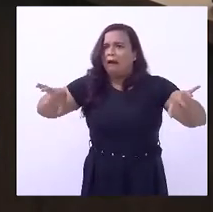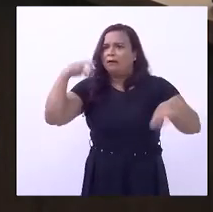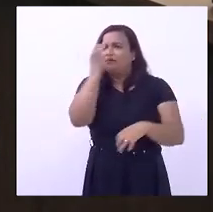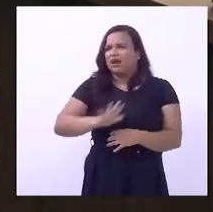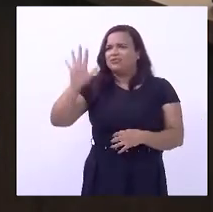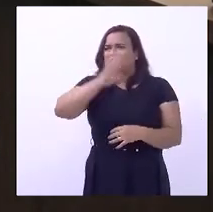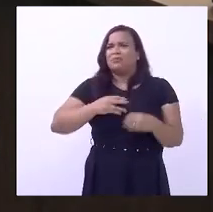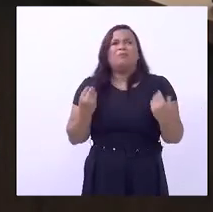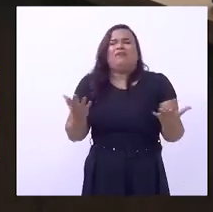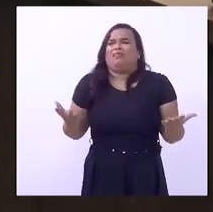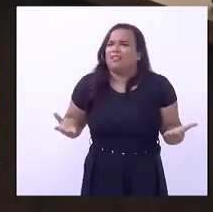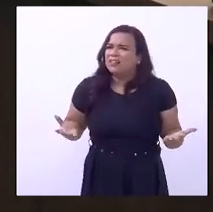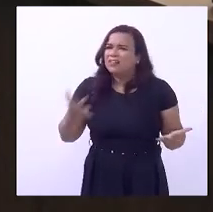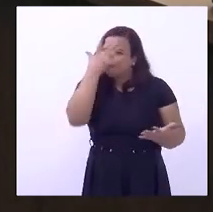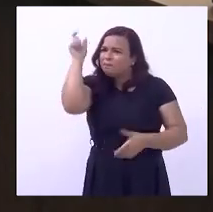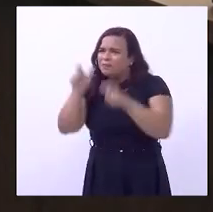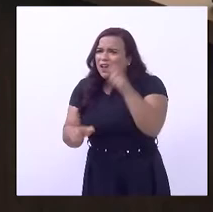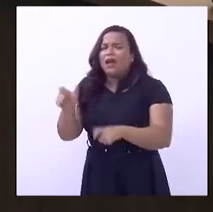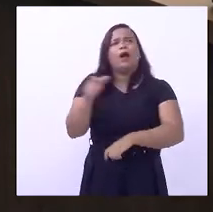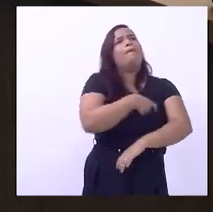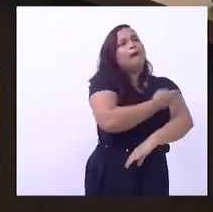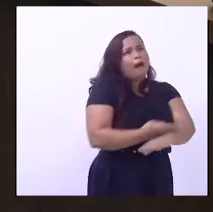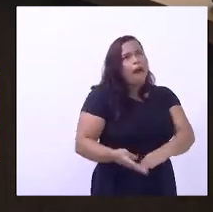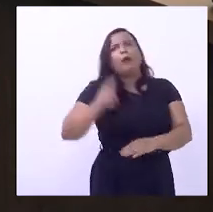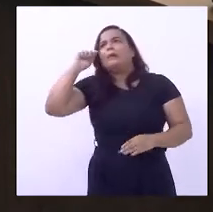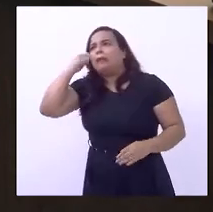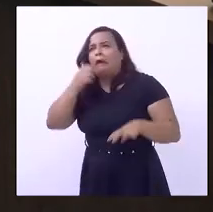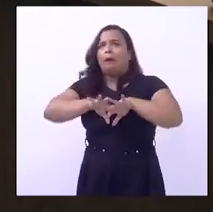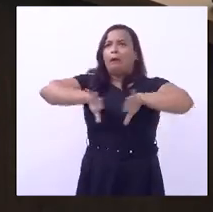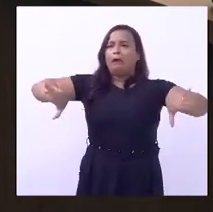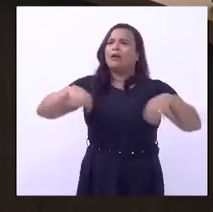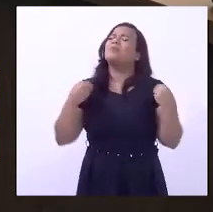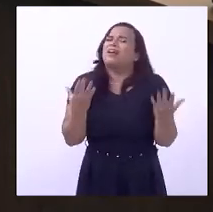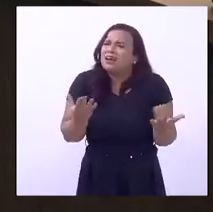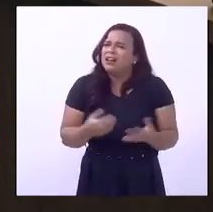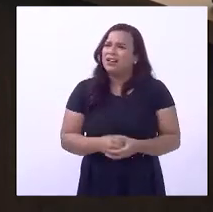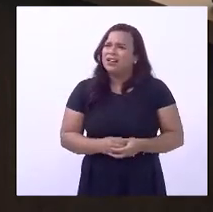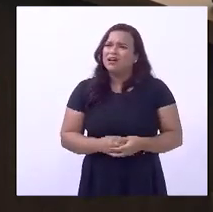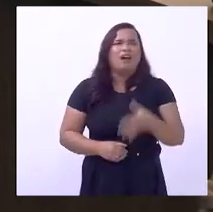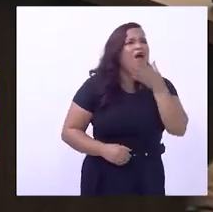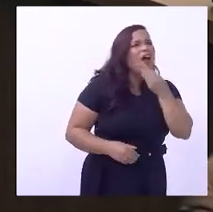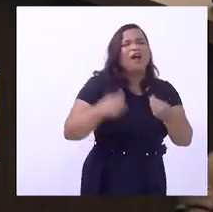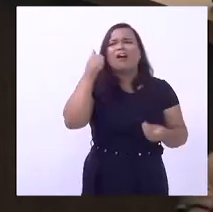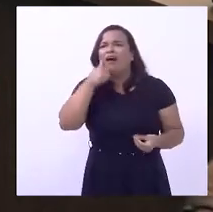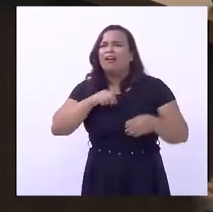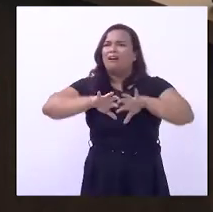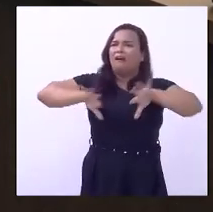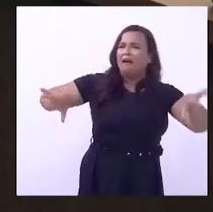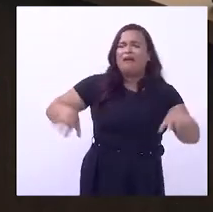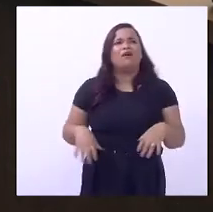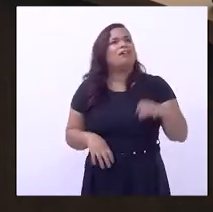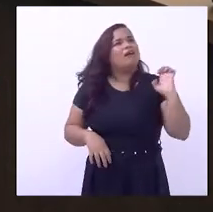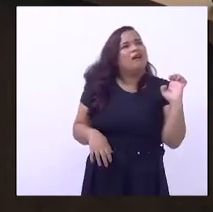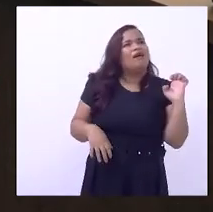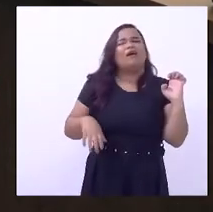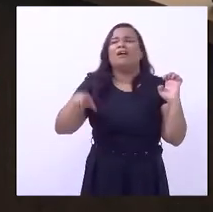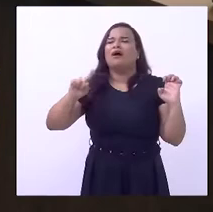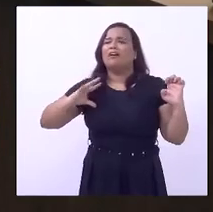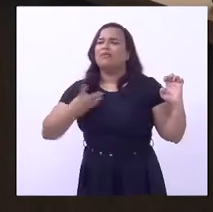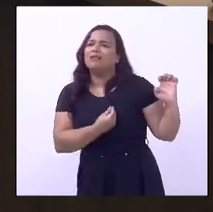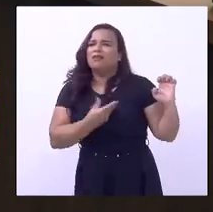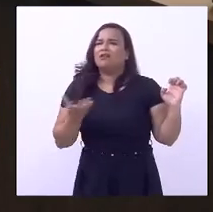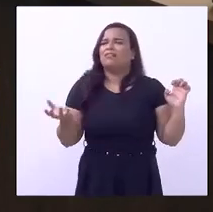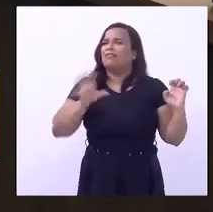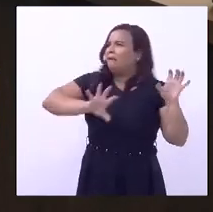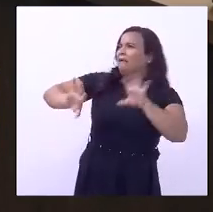de querer dividir pessoas brancas de pessoas negras, querer dividir homens de mulheres, homossexuais de heterossexuais, pobres